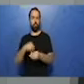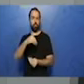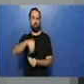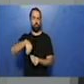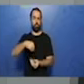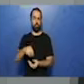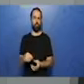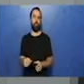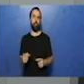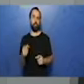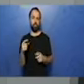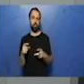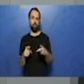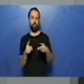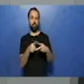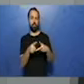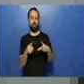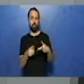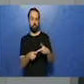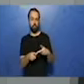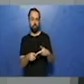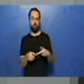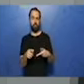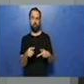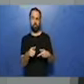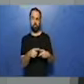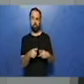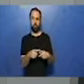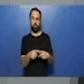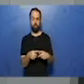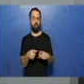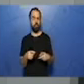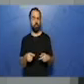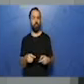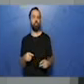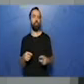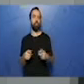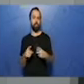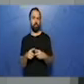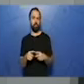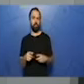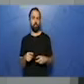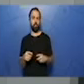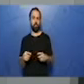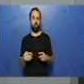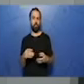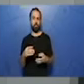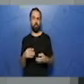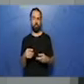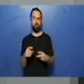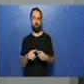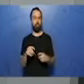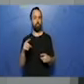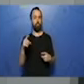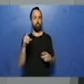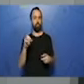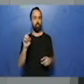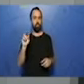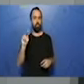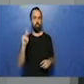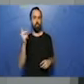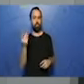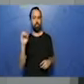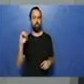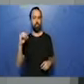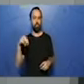ser homogênea ou heterogênea. Aqui nós temos o exemplo das duas. No caso da mistura